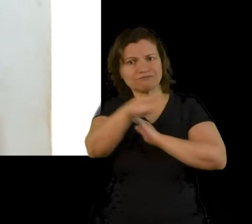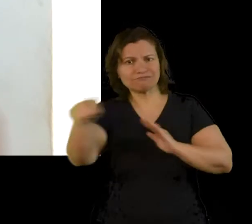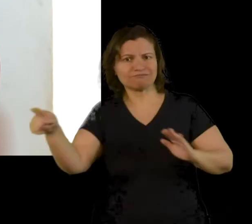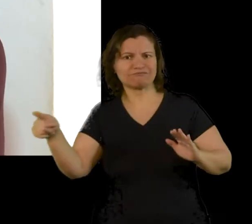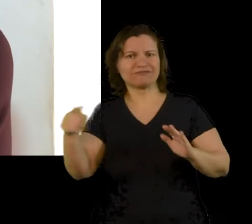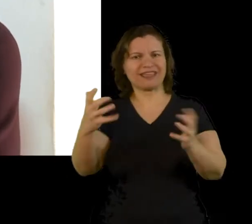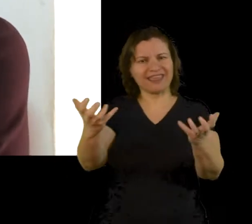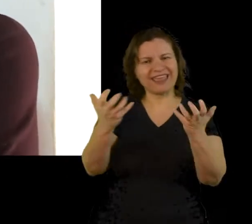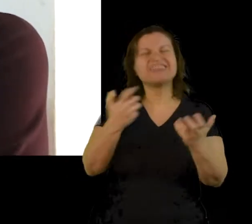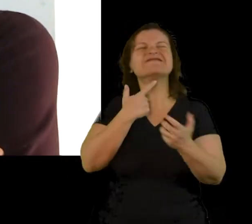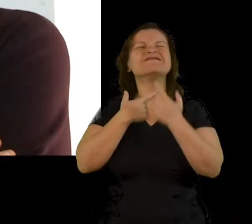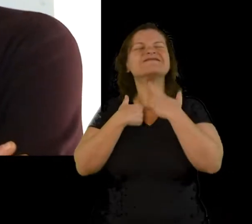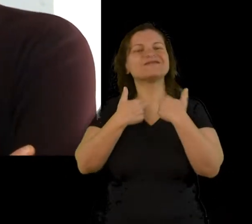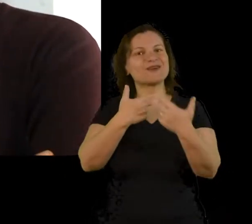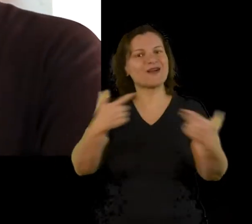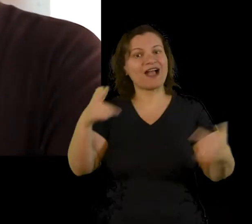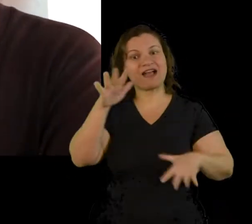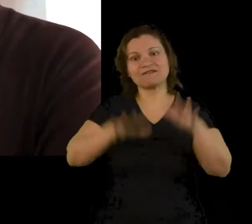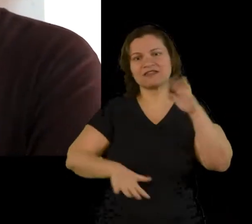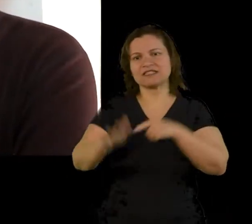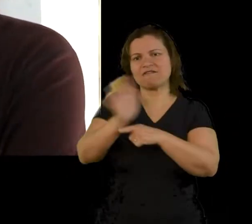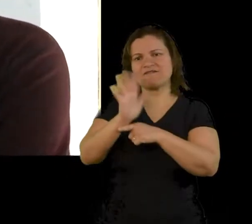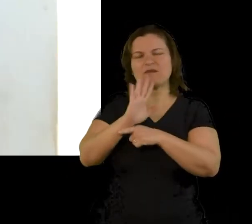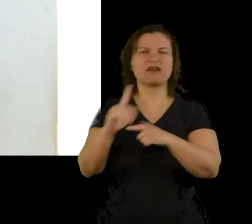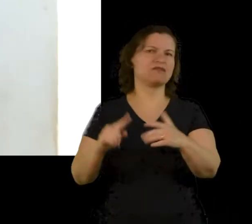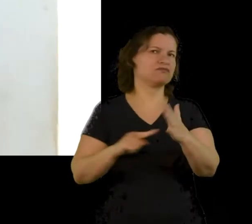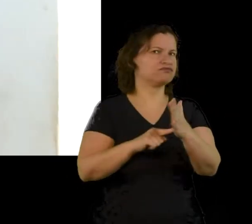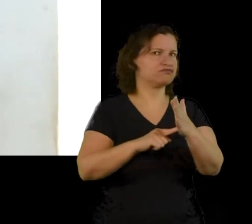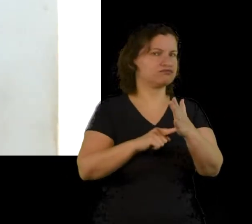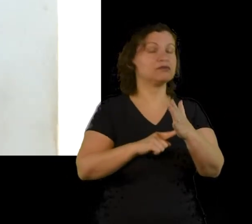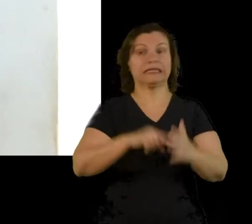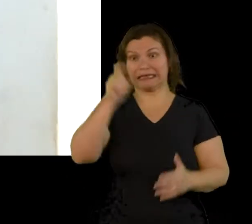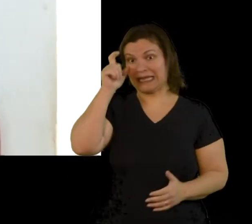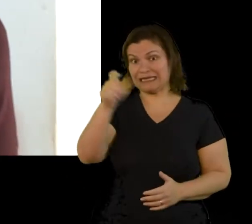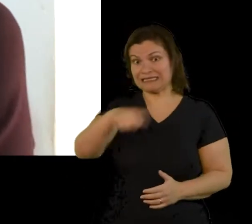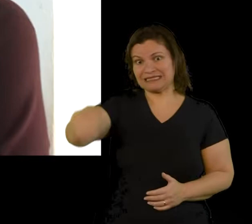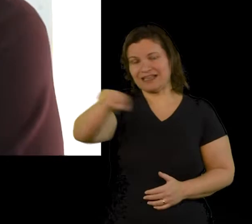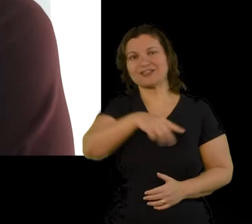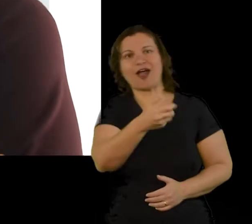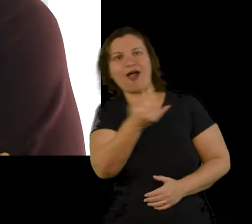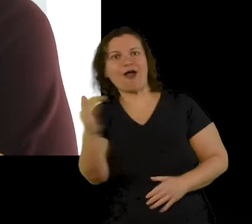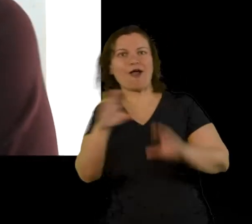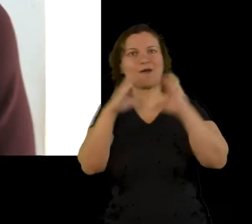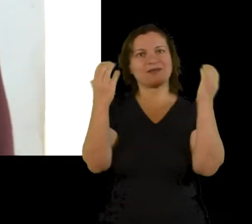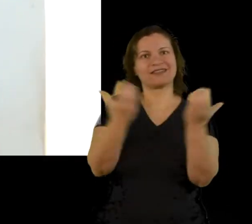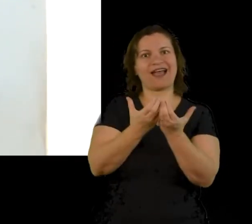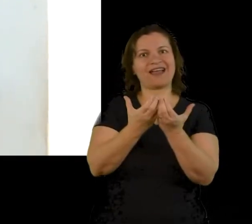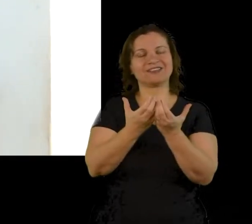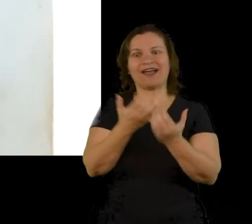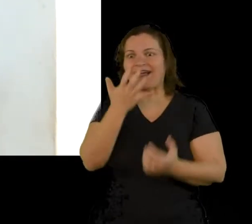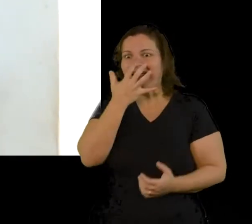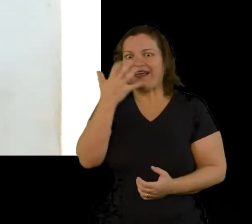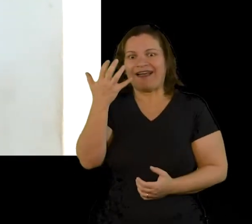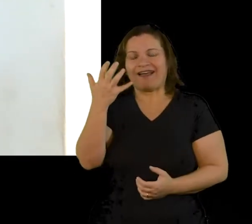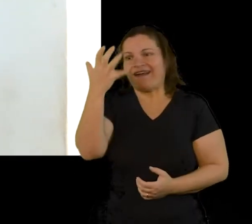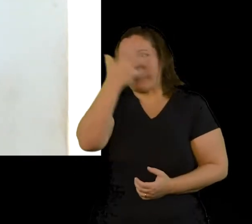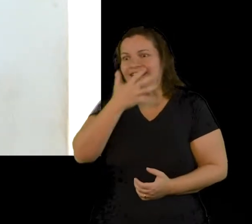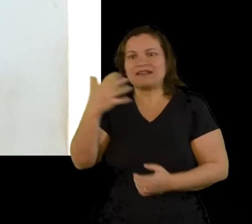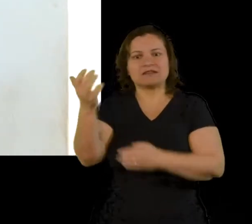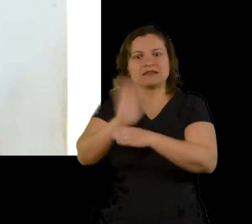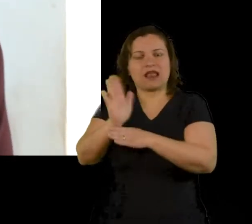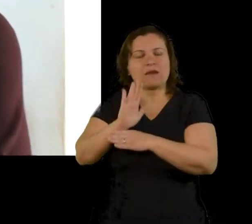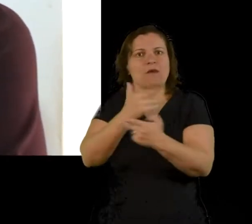seu próprio querer, digamos. Então, às vezes é um filme denúncia. É muito interessante que em algumas comunidades o fascínio pelo cinema é algo que a